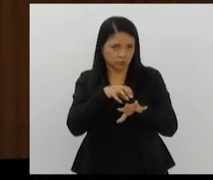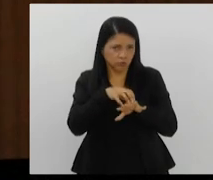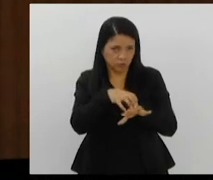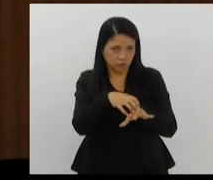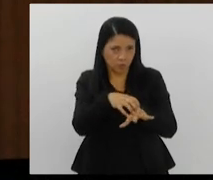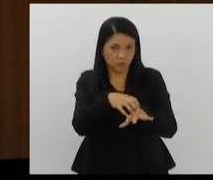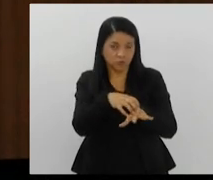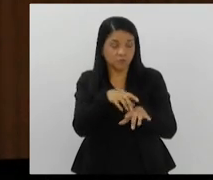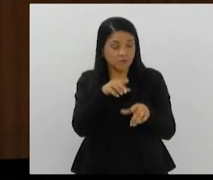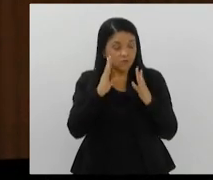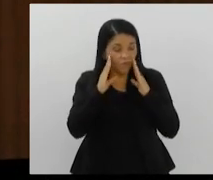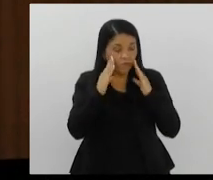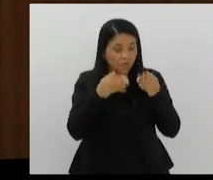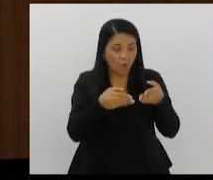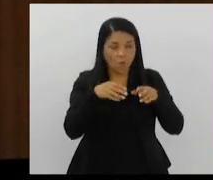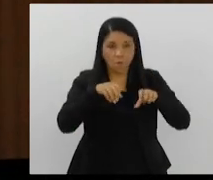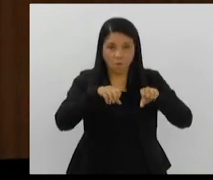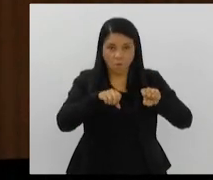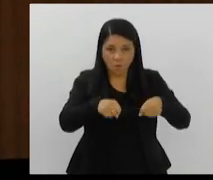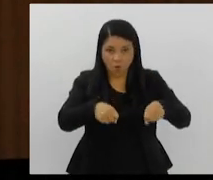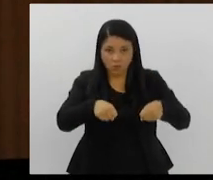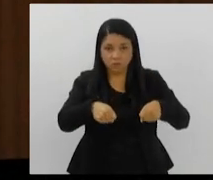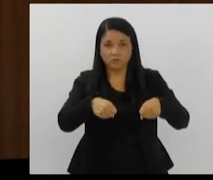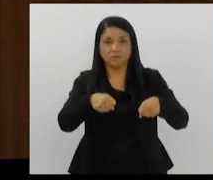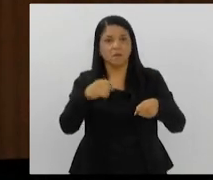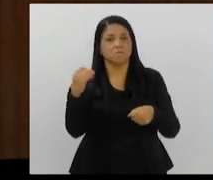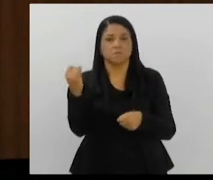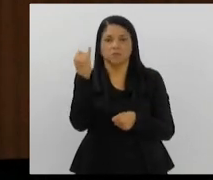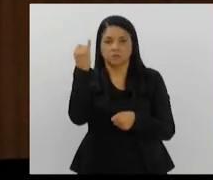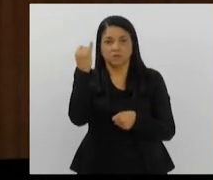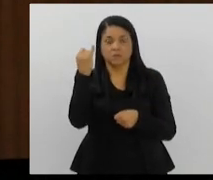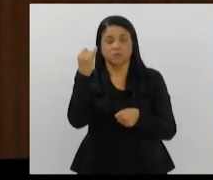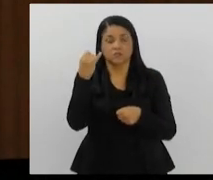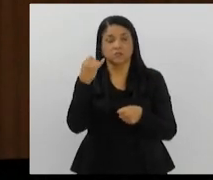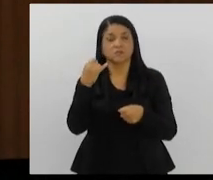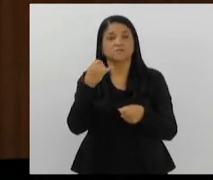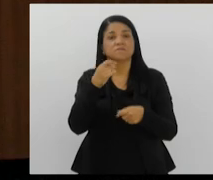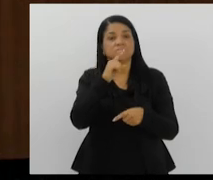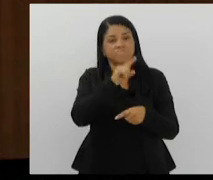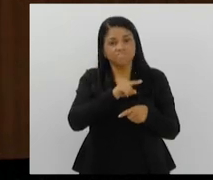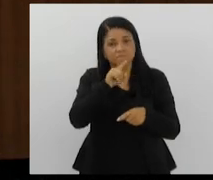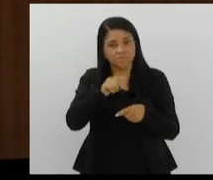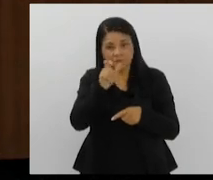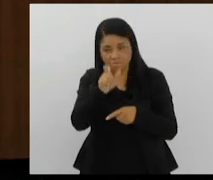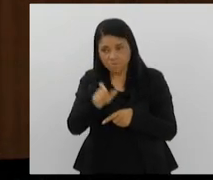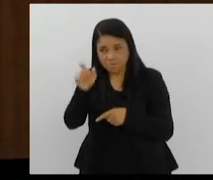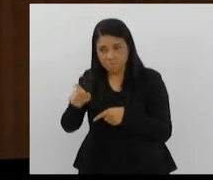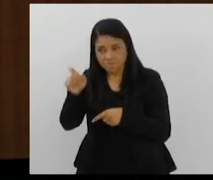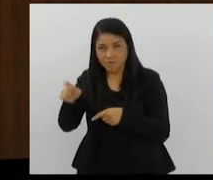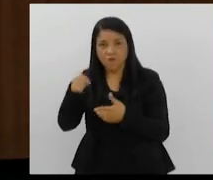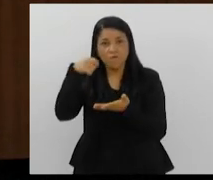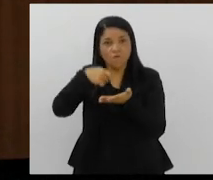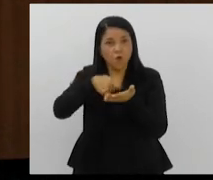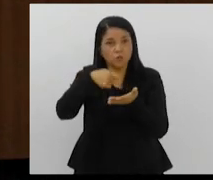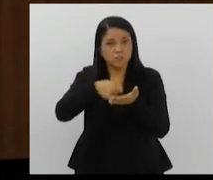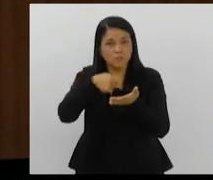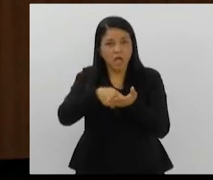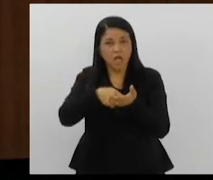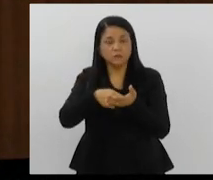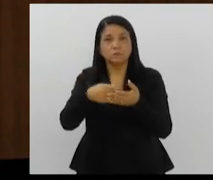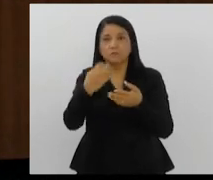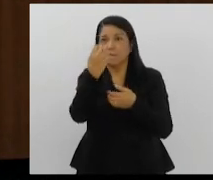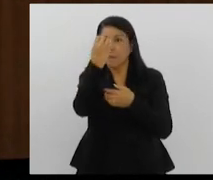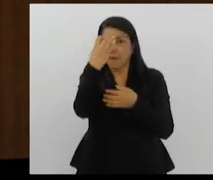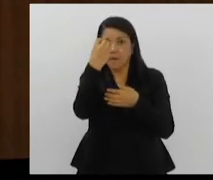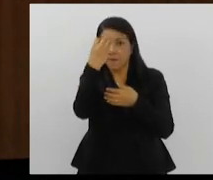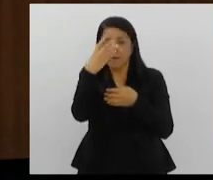esse foco é importante porque, há cada vez mais, muitos dos entregadores são forçados a atravessarem sinal e tudo, porque eles